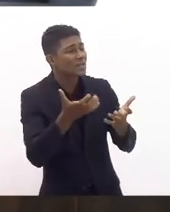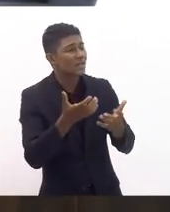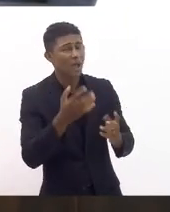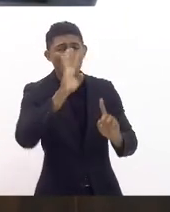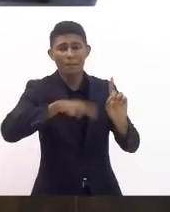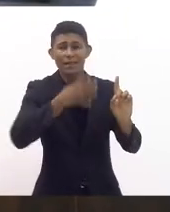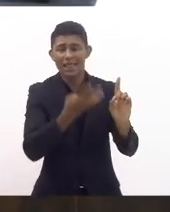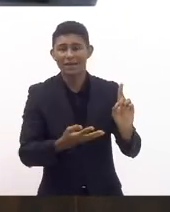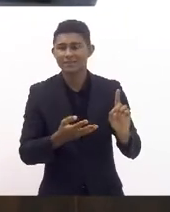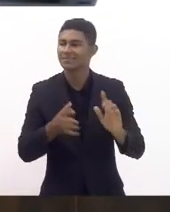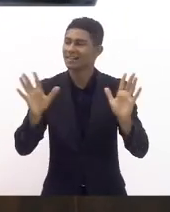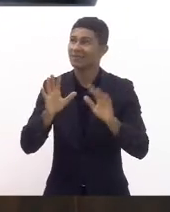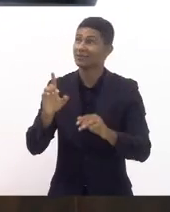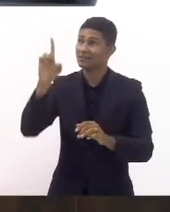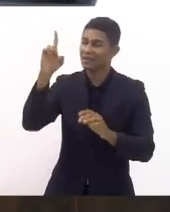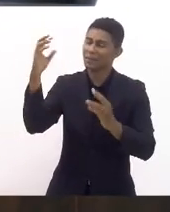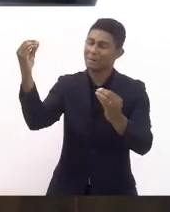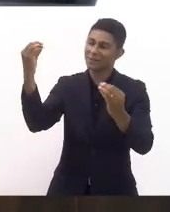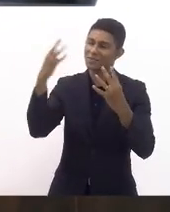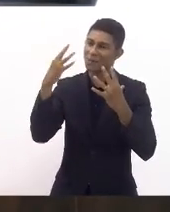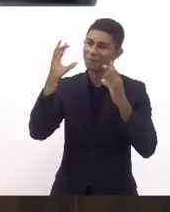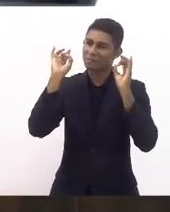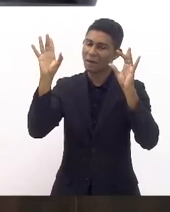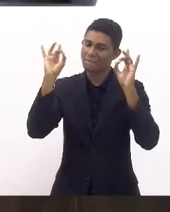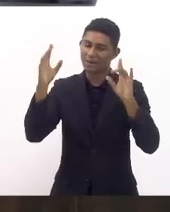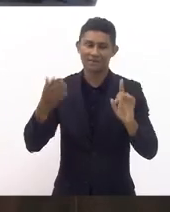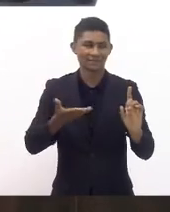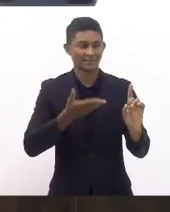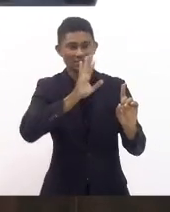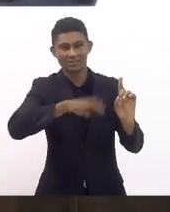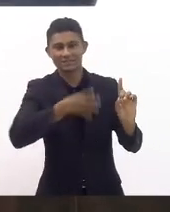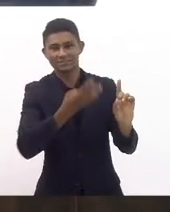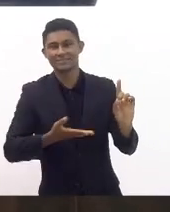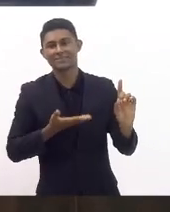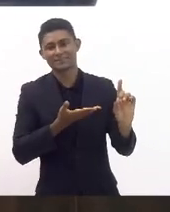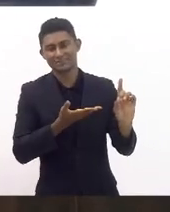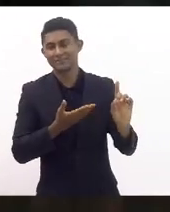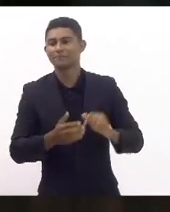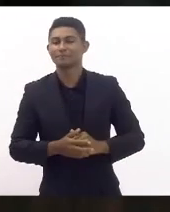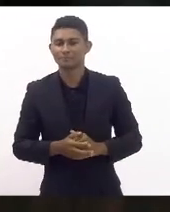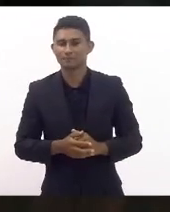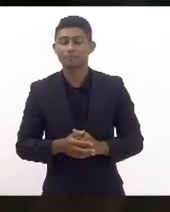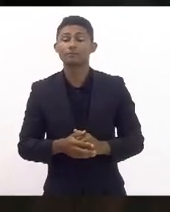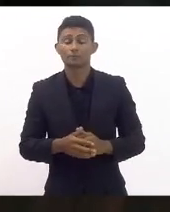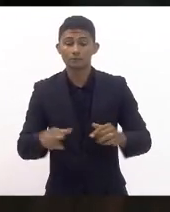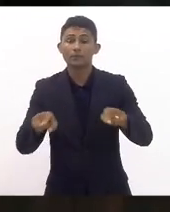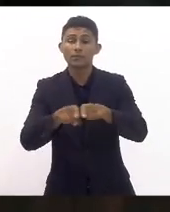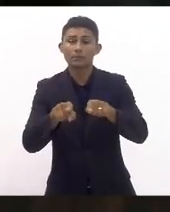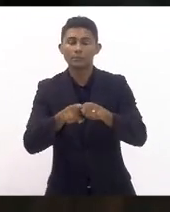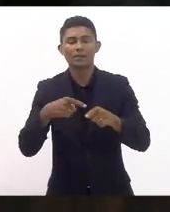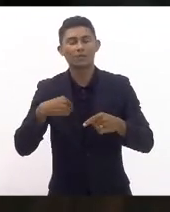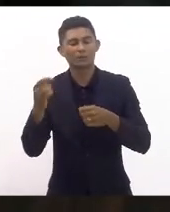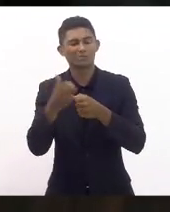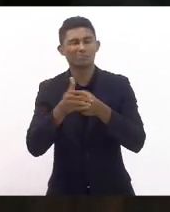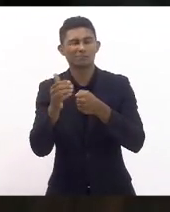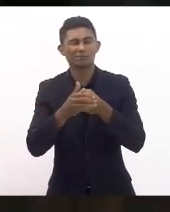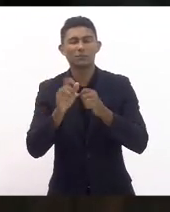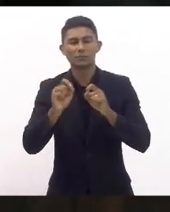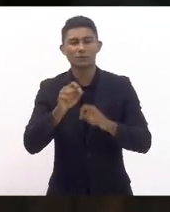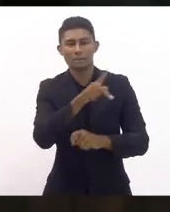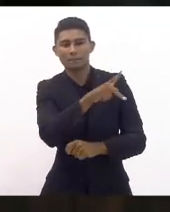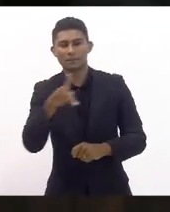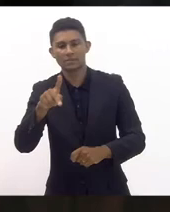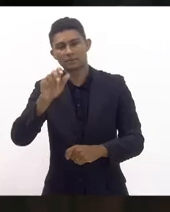falei: não, foi Deus que me deu esse privilégio de homenagear esse grande homem. Deixar aqui meu carinho registrado ao presidente